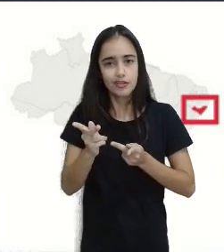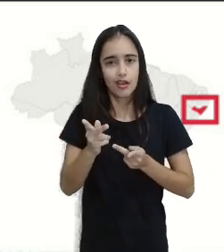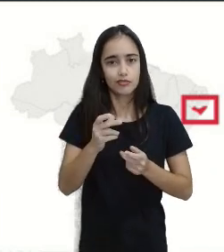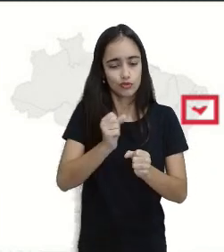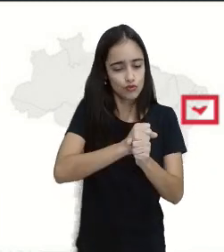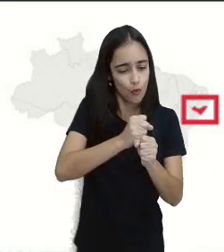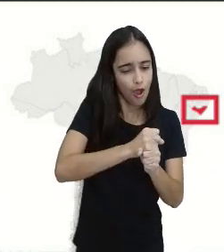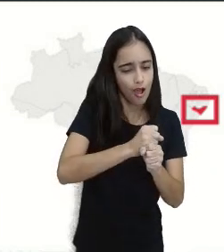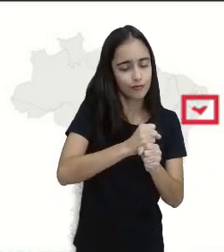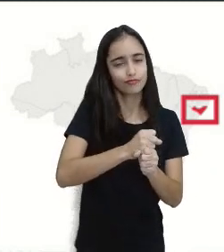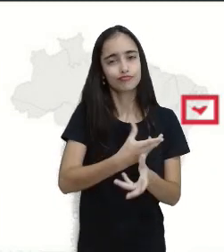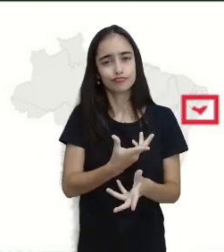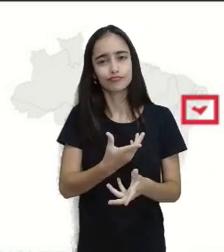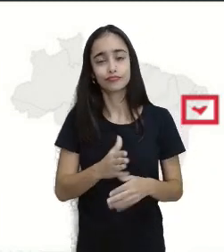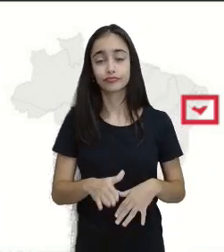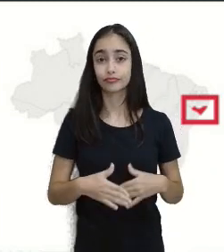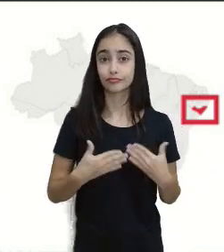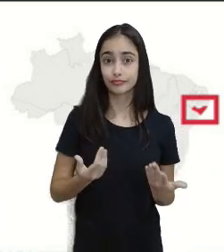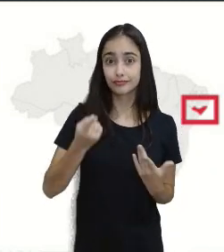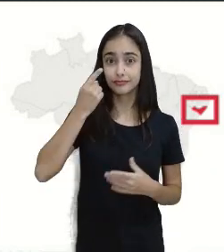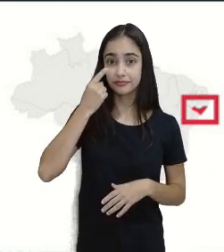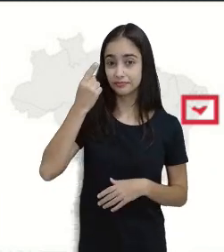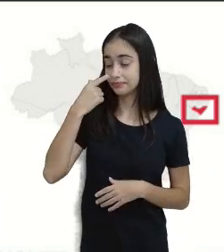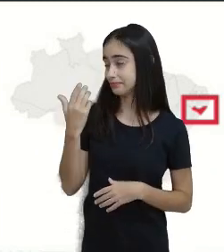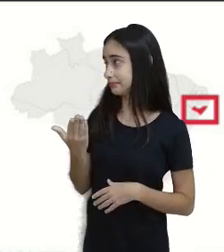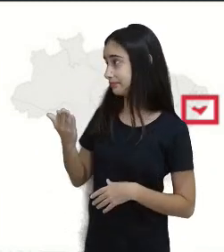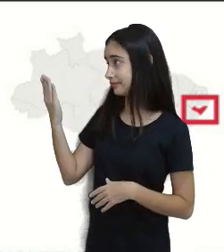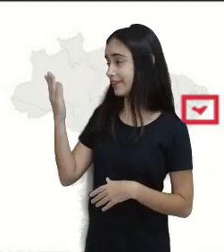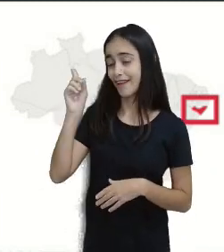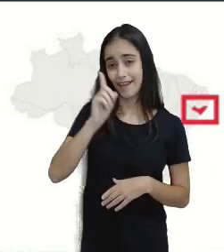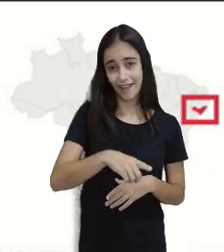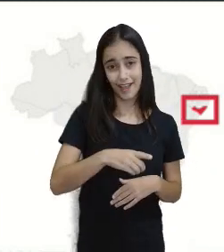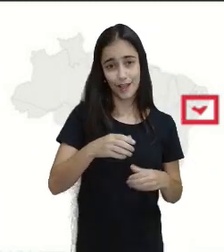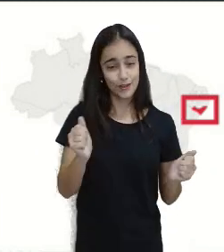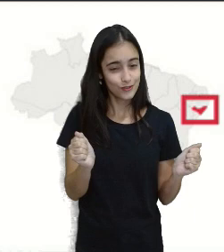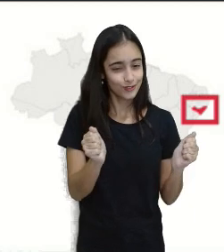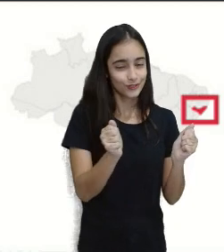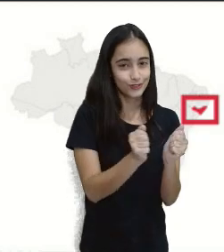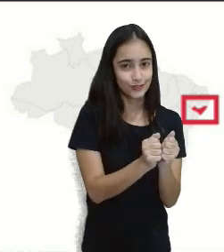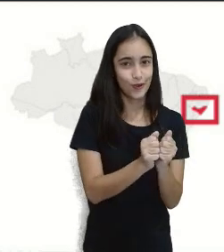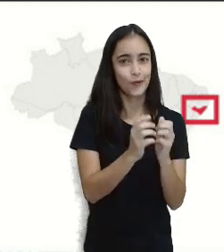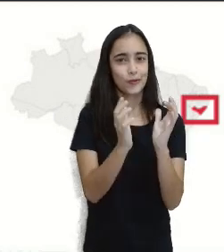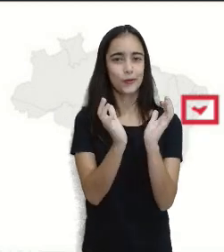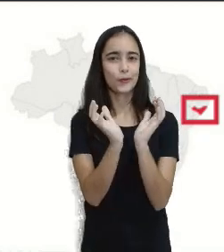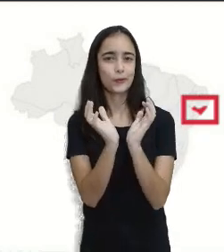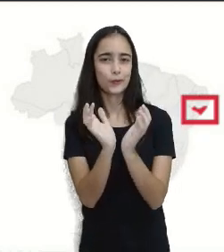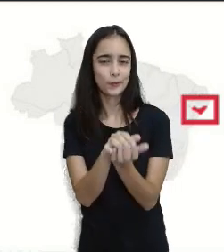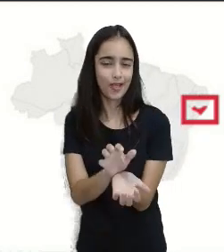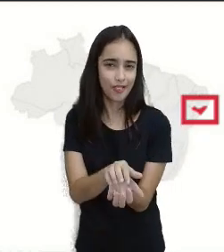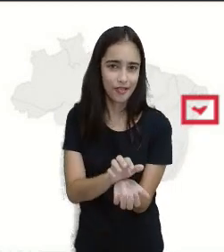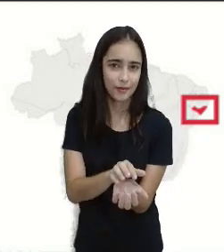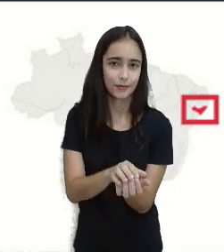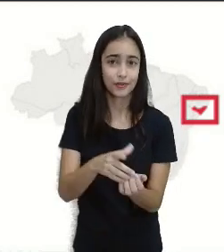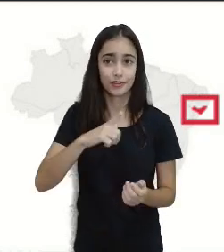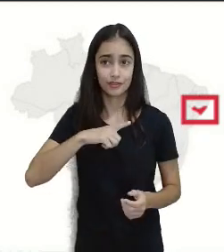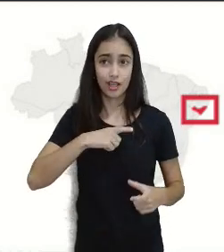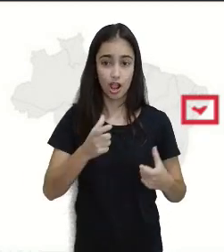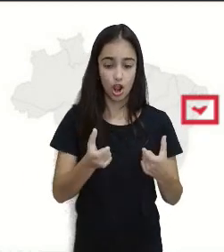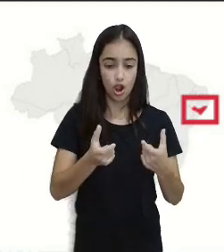aqui, município de Alagoas, aí vizinho do estado de Pernambuco, e ali está a localização em vermelho aí